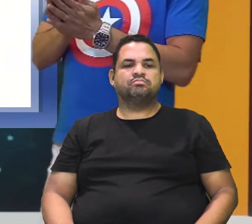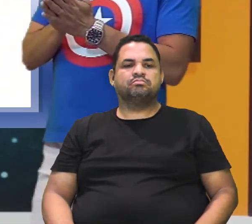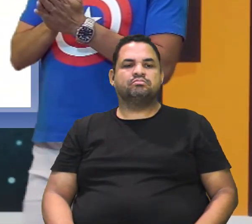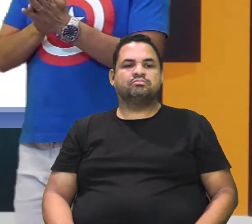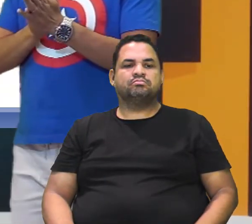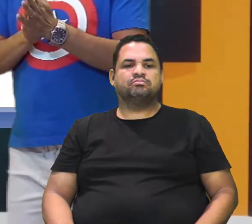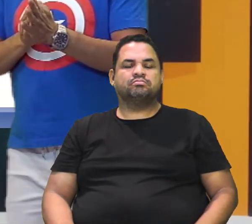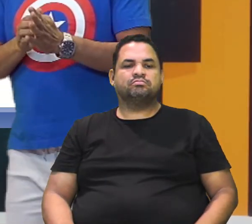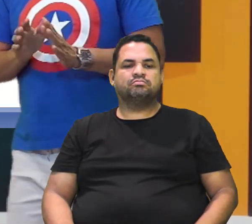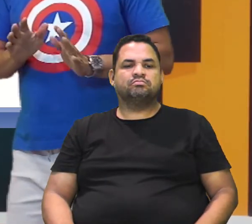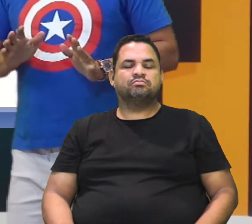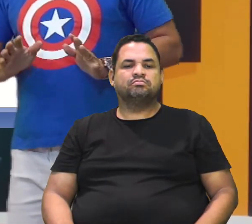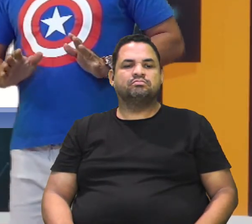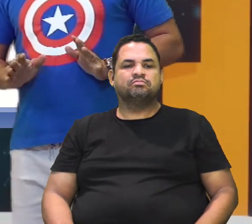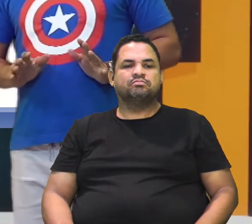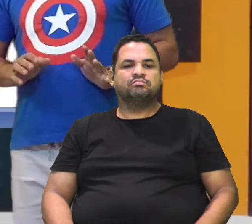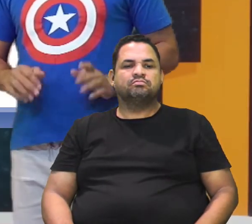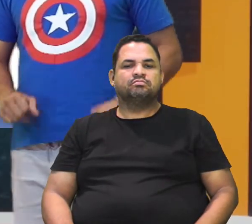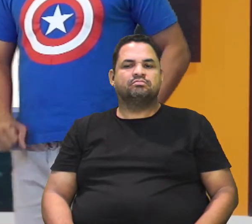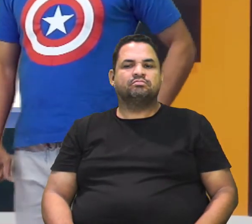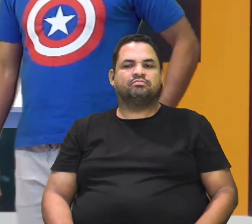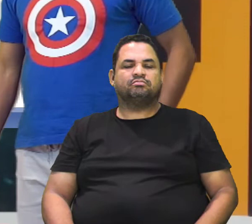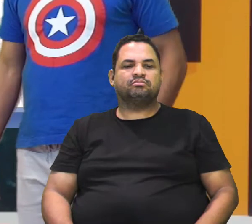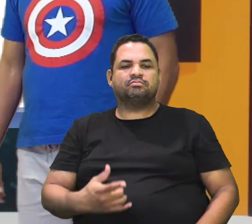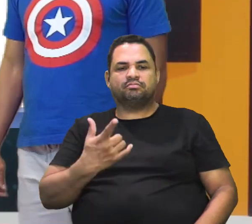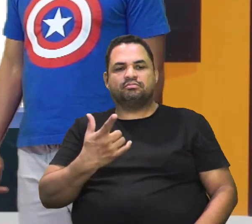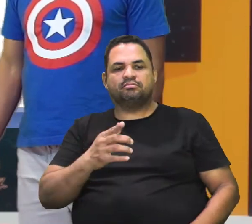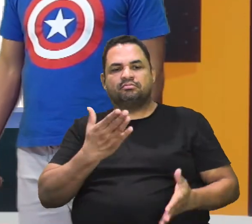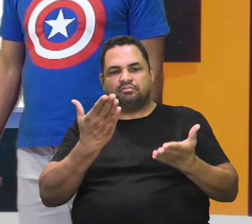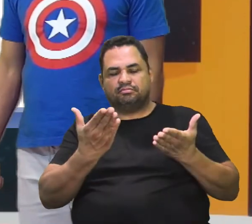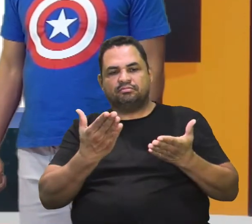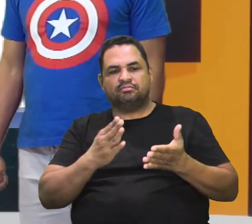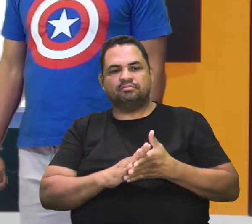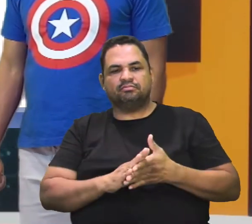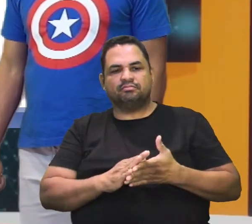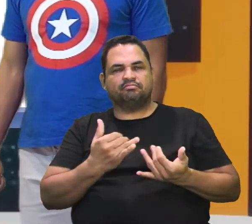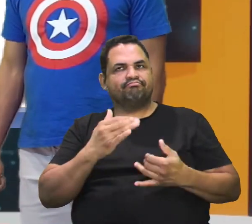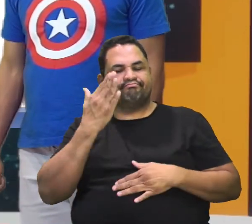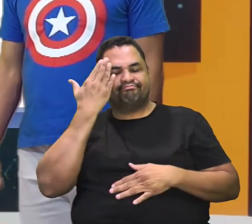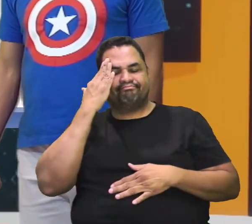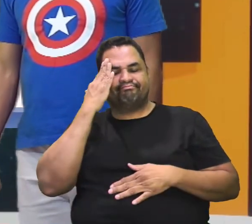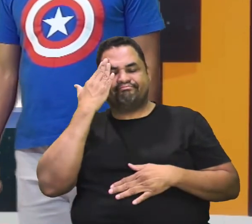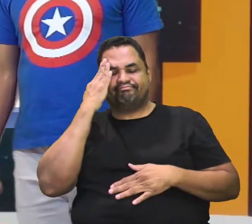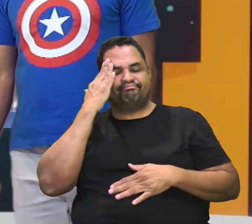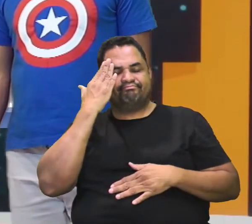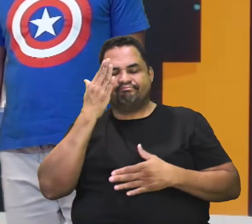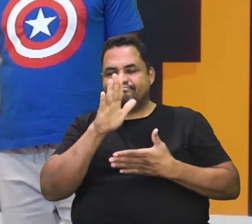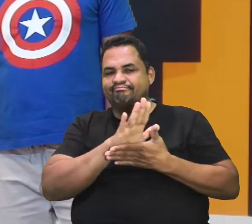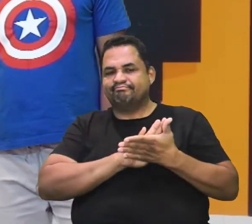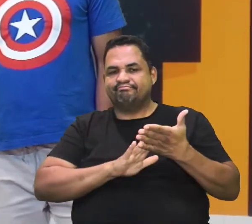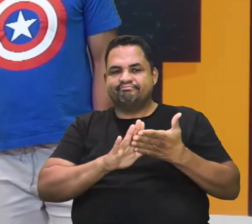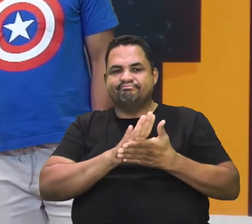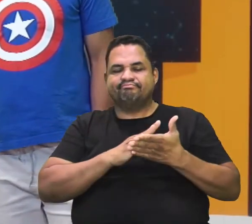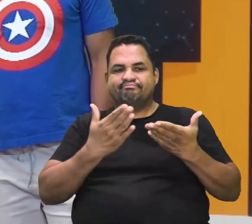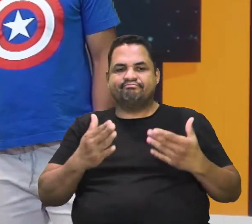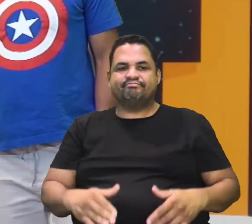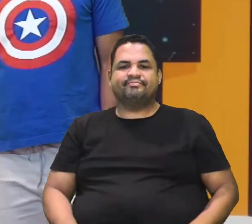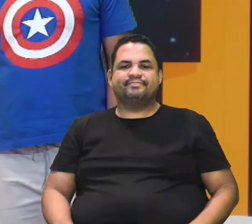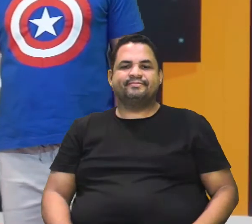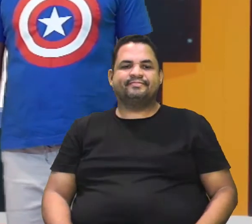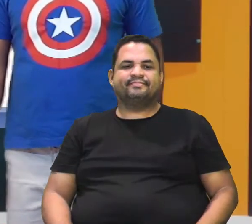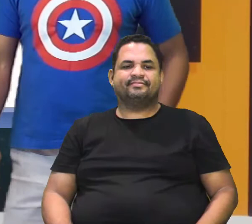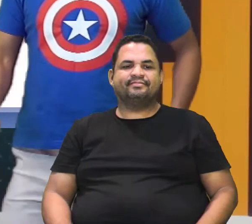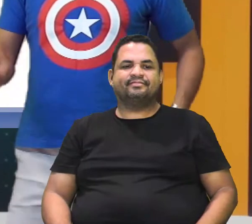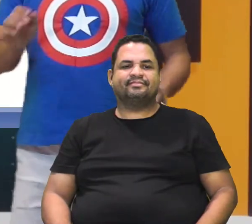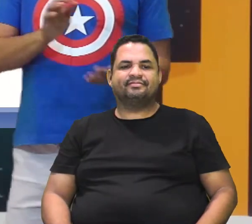aquela, né, eles ficam meio apreensivos, né? Ai, Jesus, acho que não entendi nada. É muito eixo maior, eixo menor, e foco